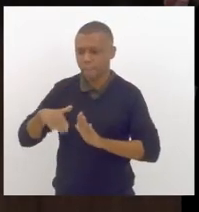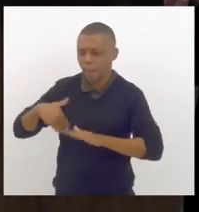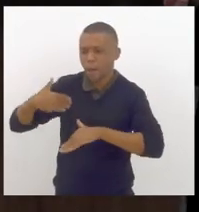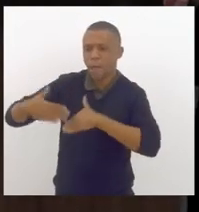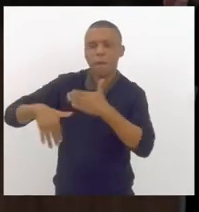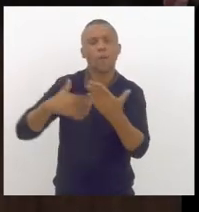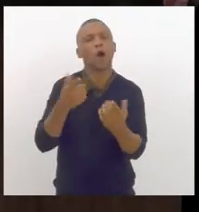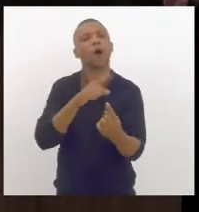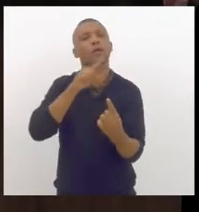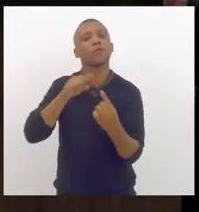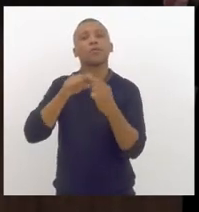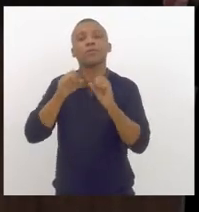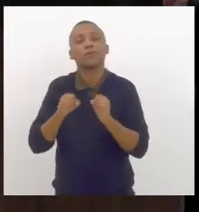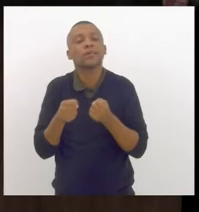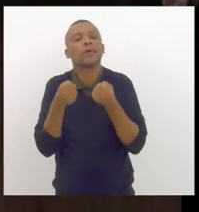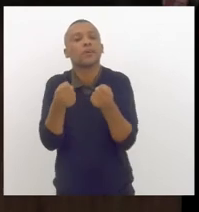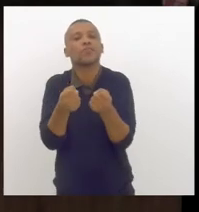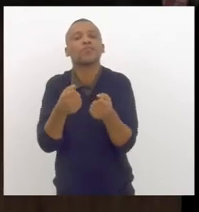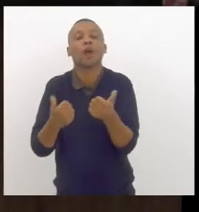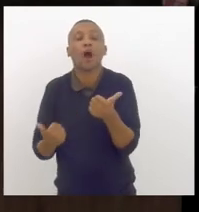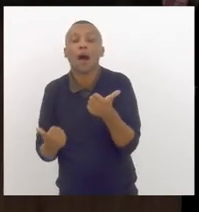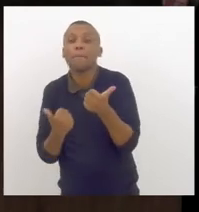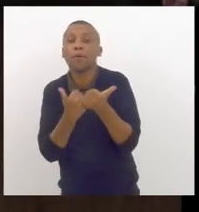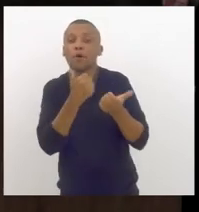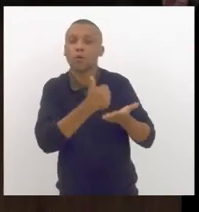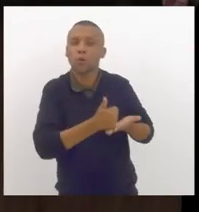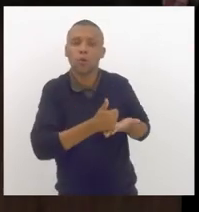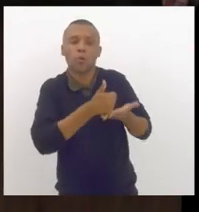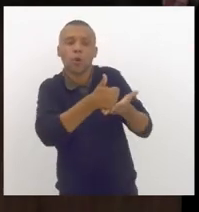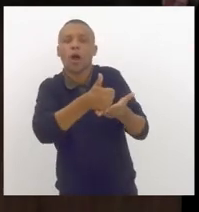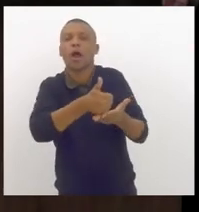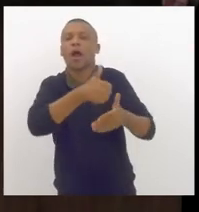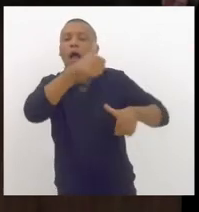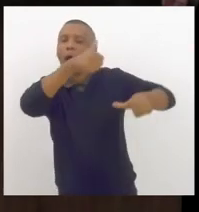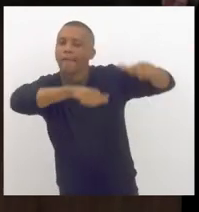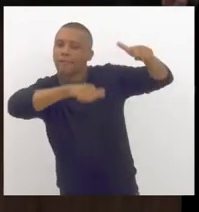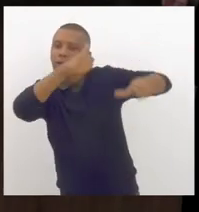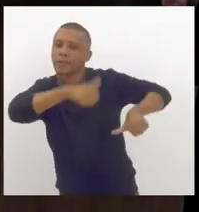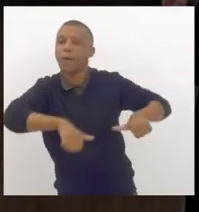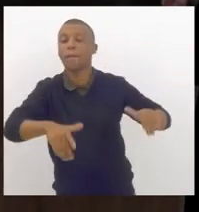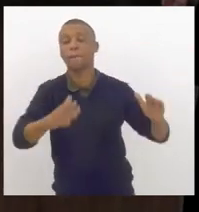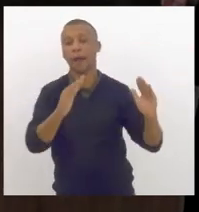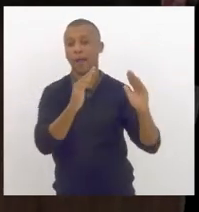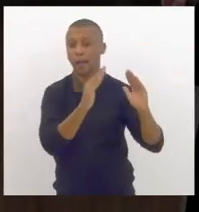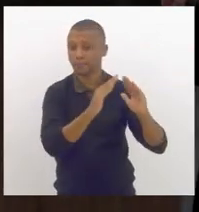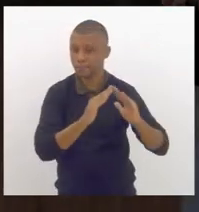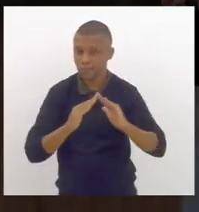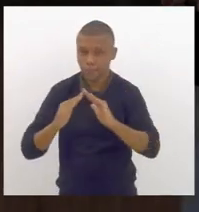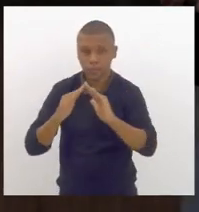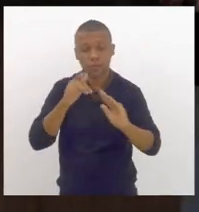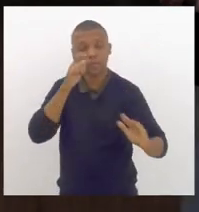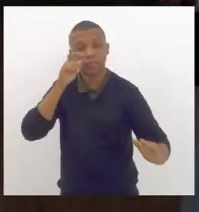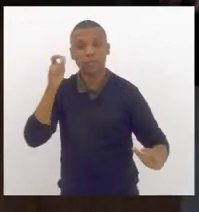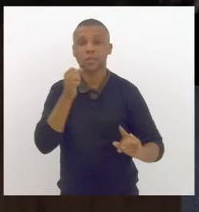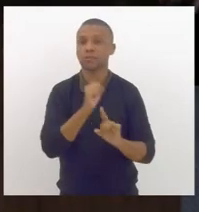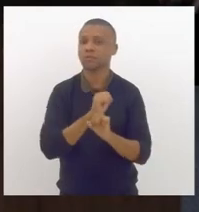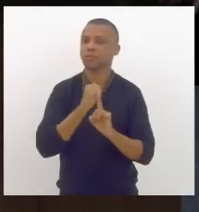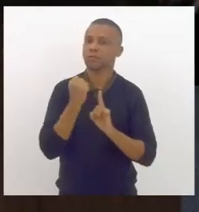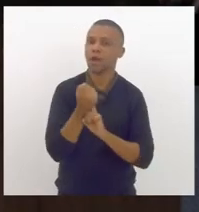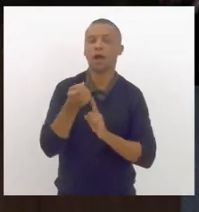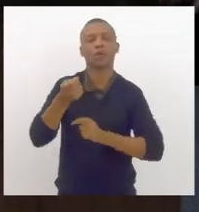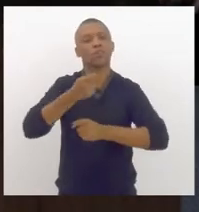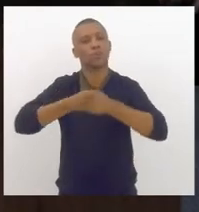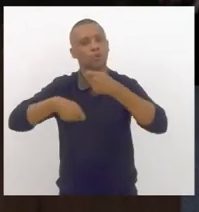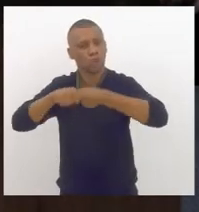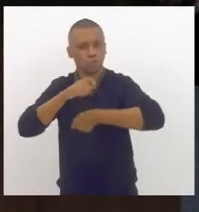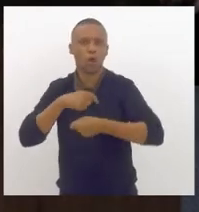garanta assistência técnica para as habitações de interesse social e econômico,